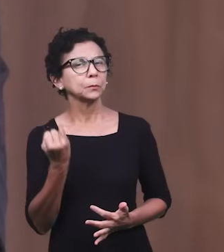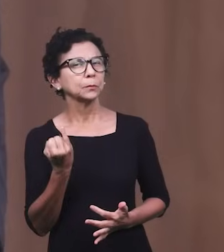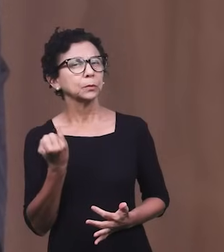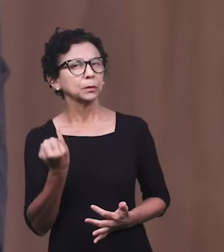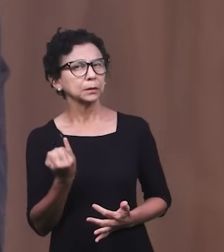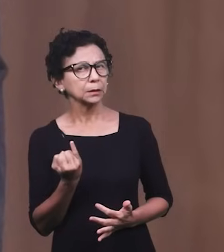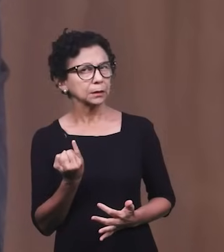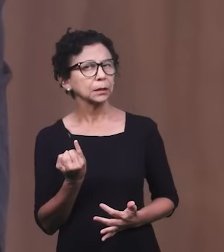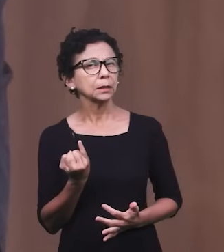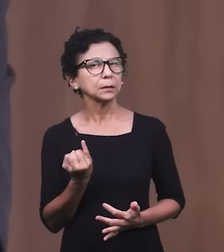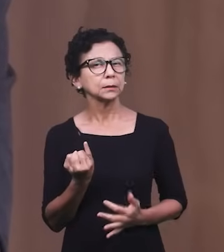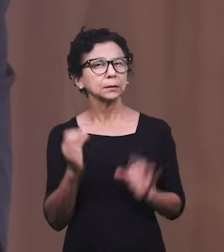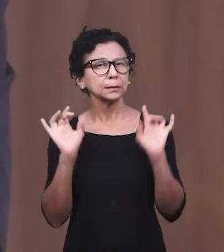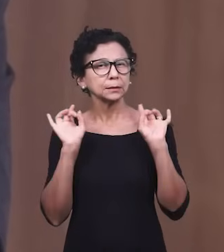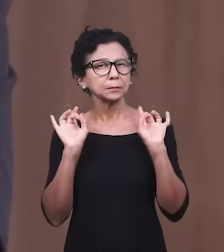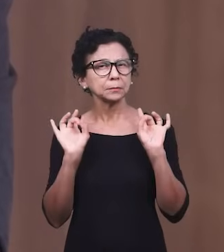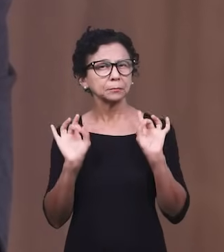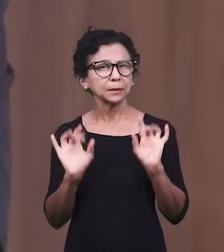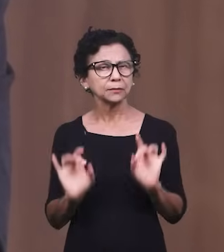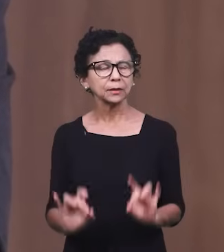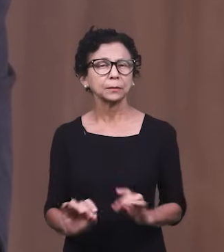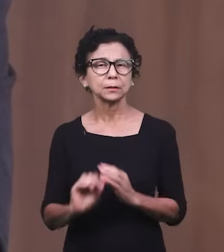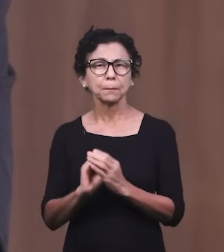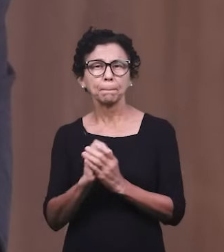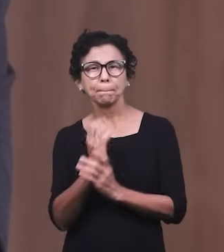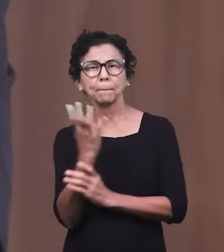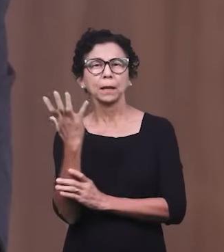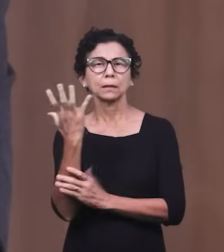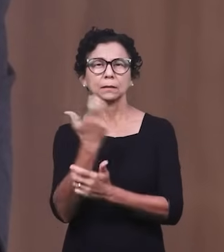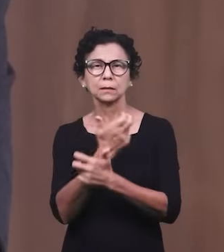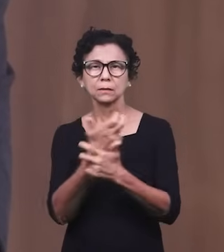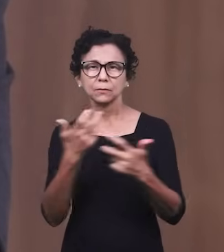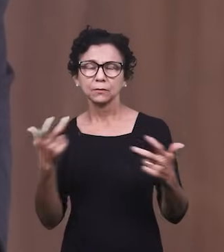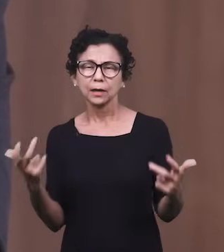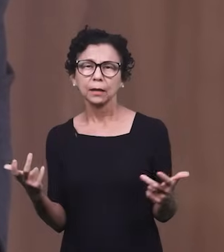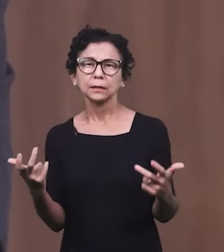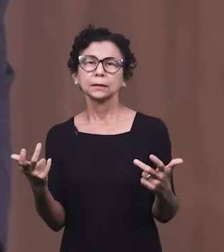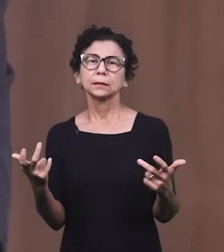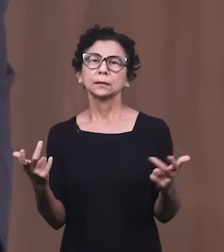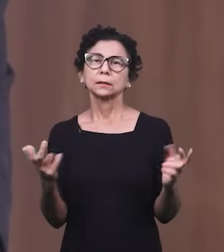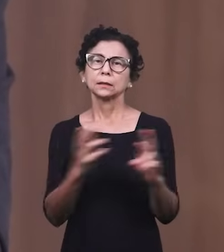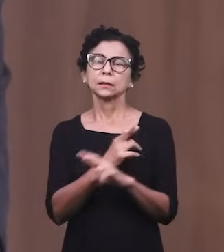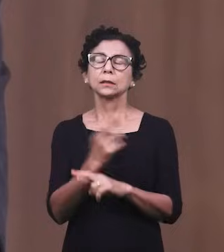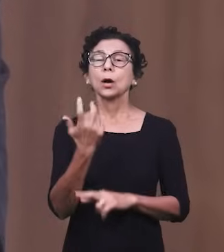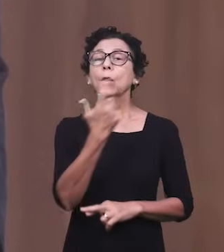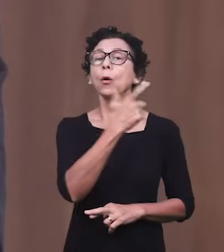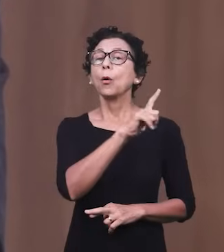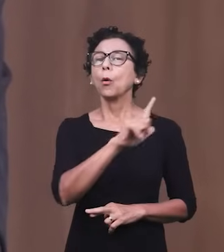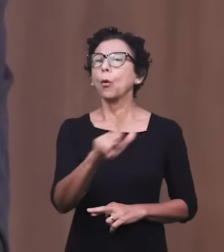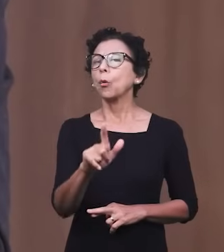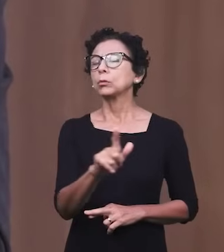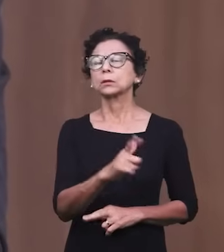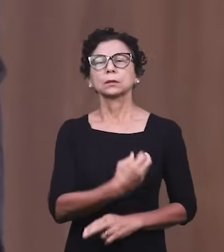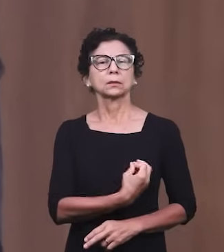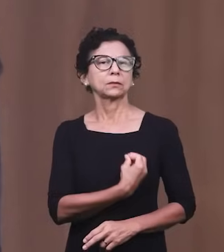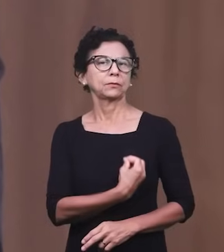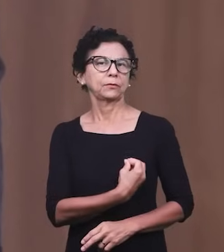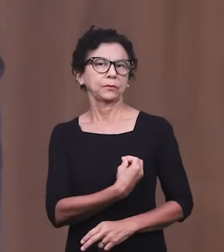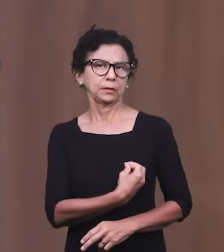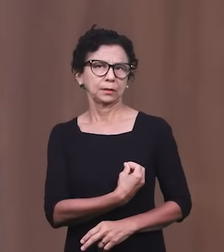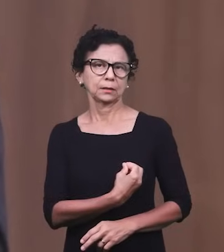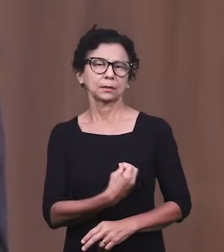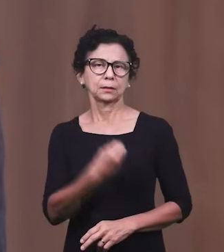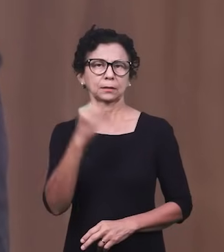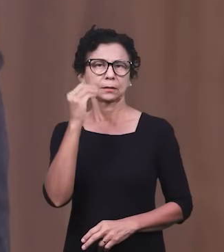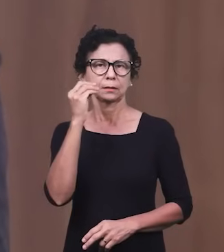Eh agora especificamente das plantas né em relação a as outras formas de vida principalmente os